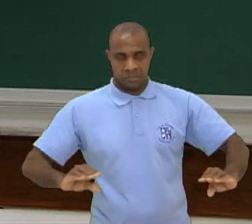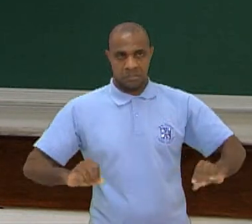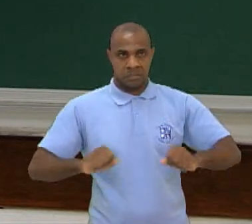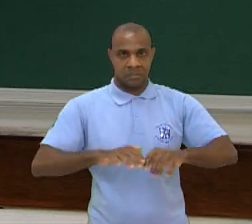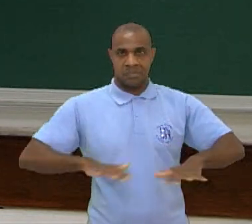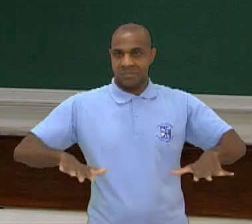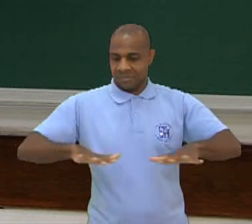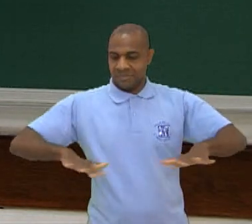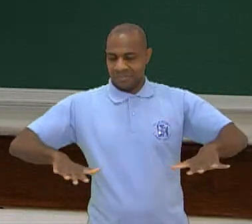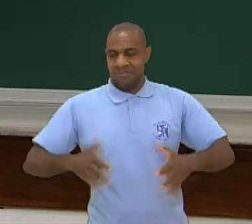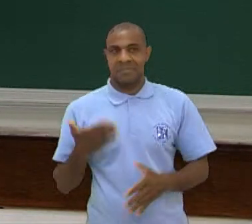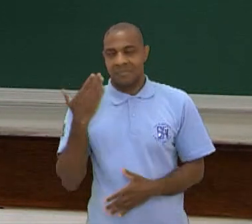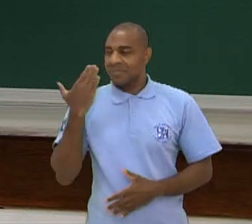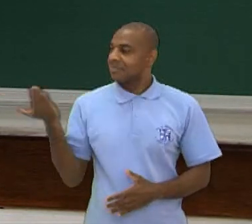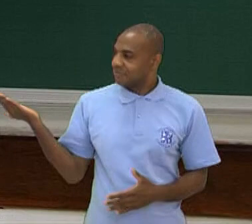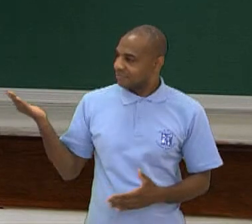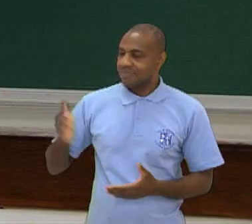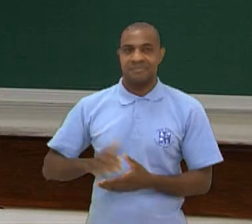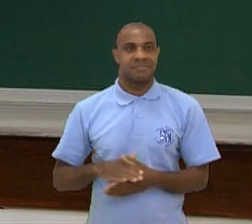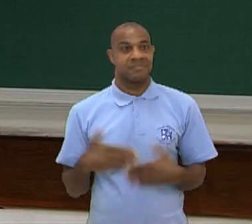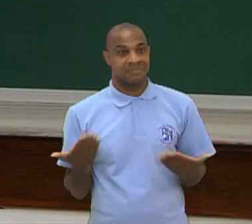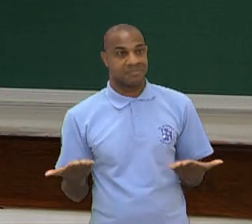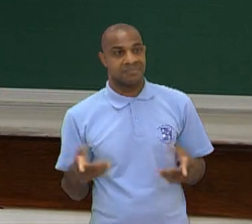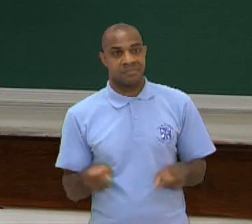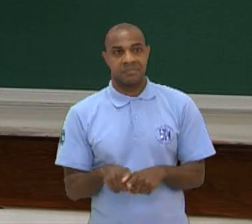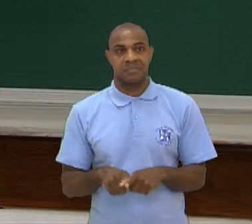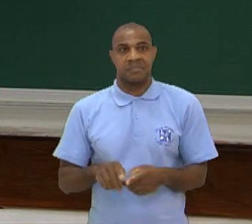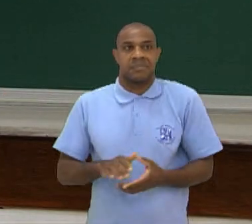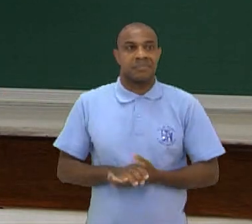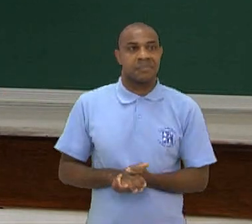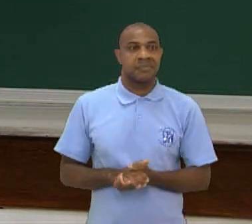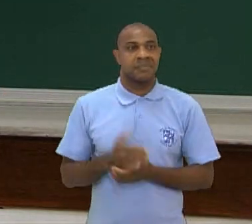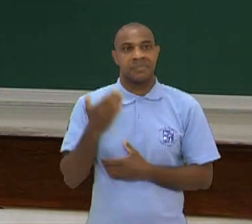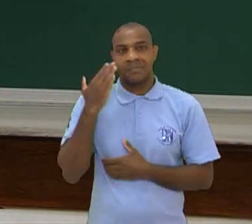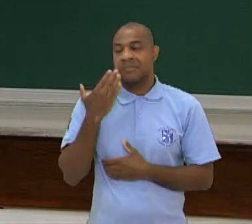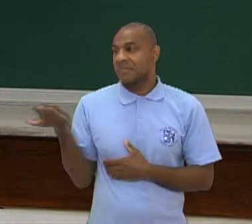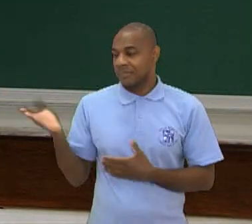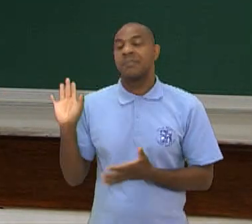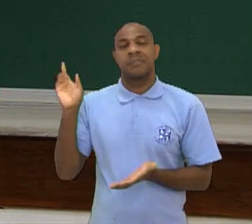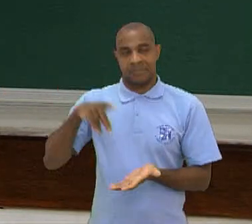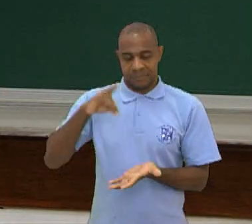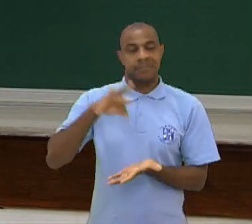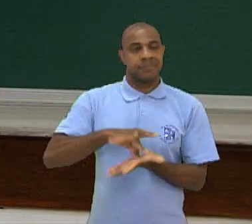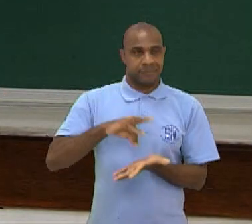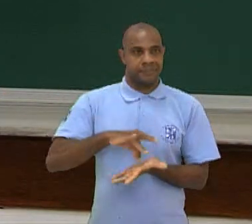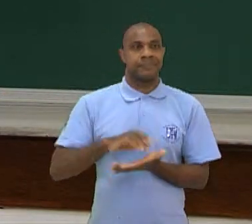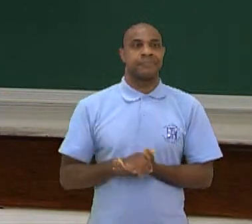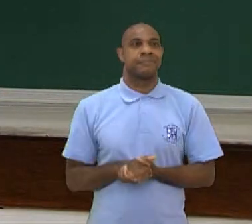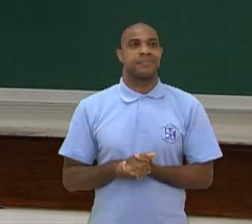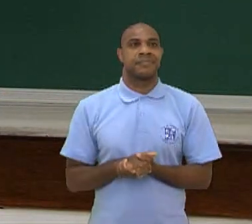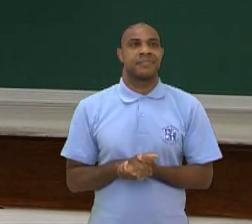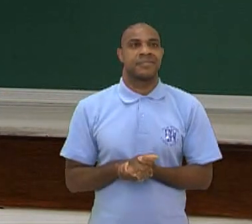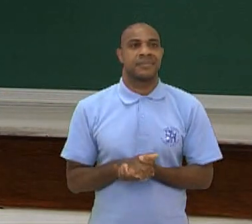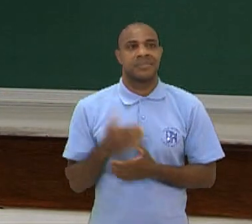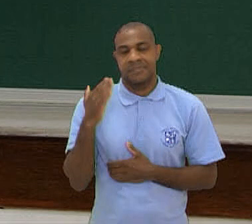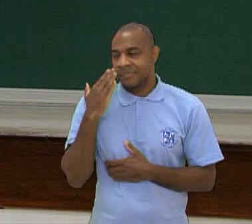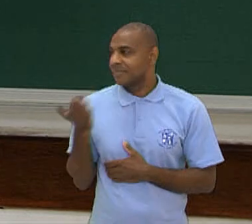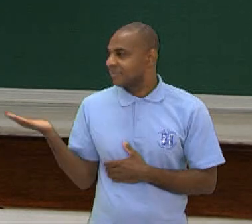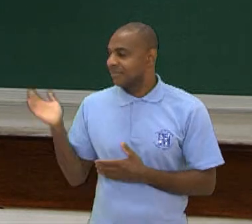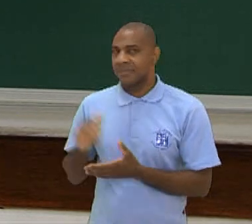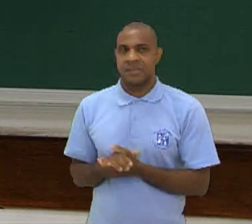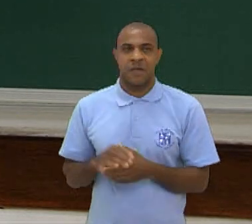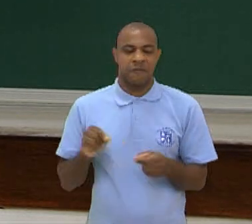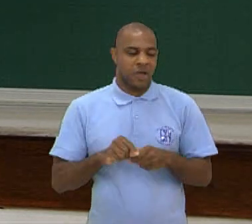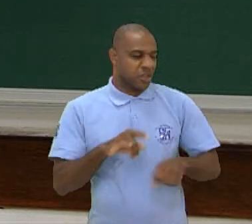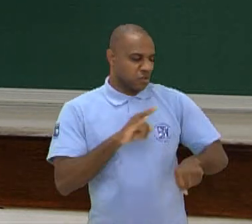outro lado, as plantas podem sofrer levando um raio, né? E morrer por outra forma. Mas é verdade. Mais um aqui, gente.